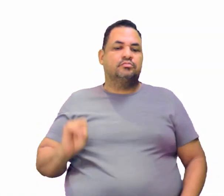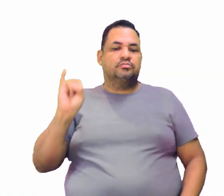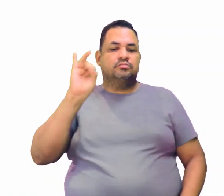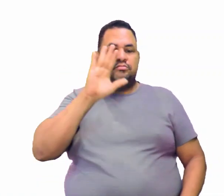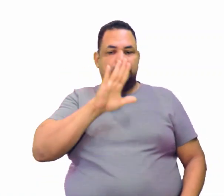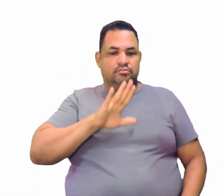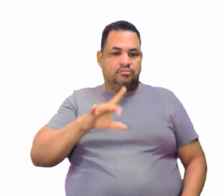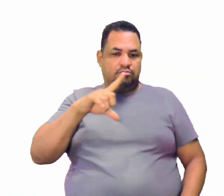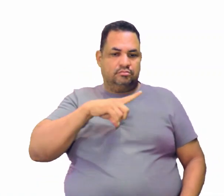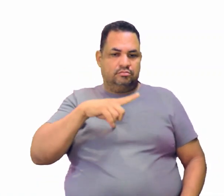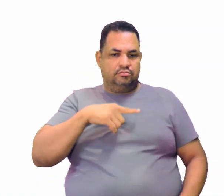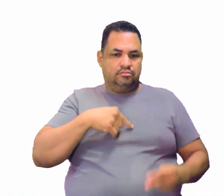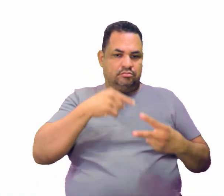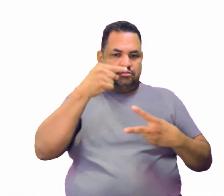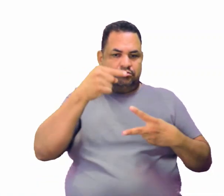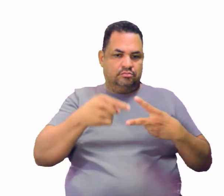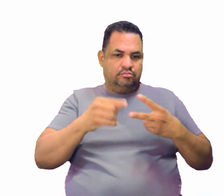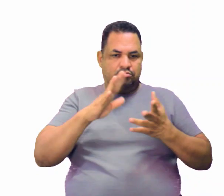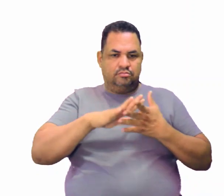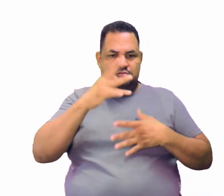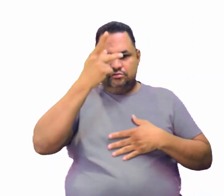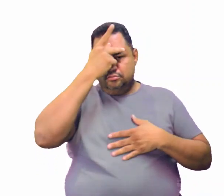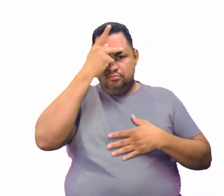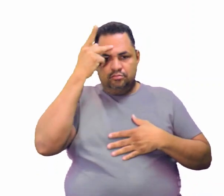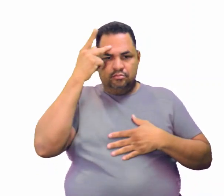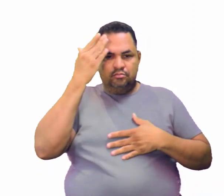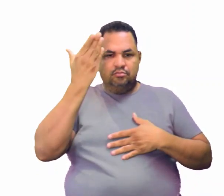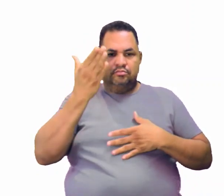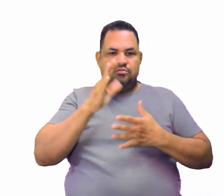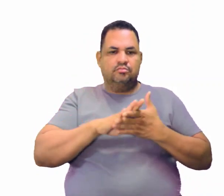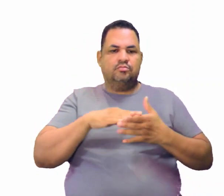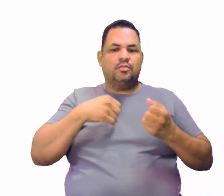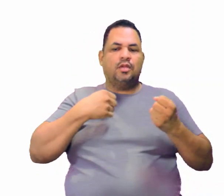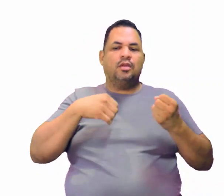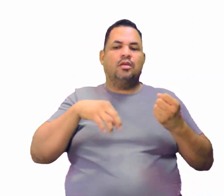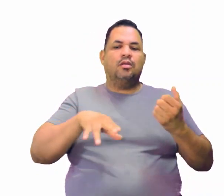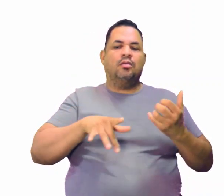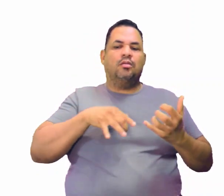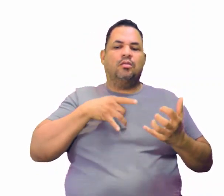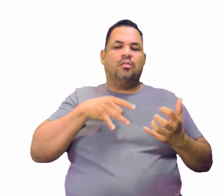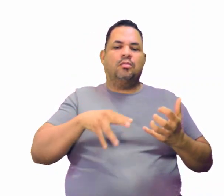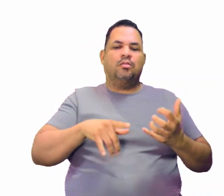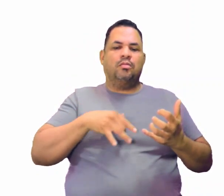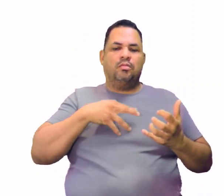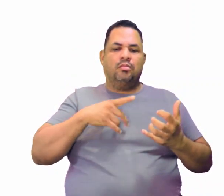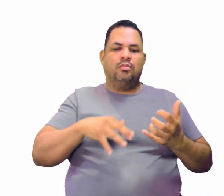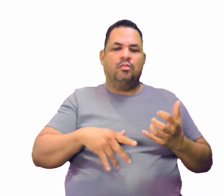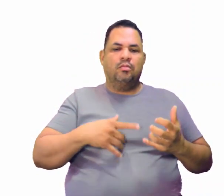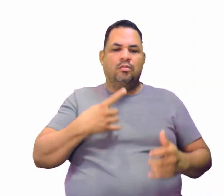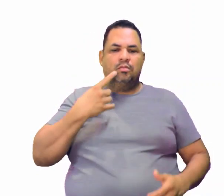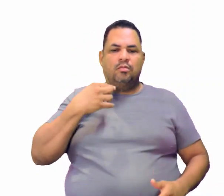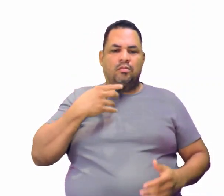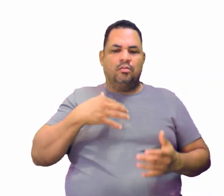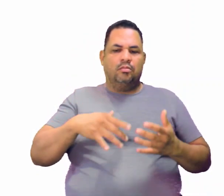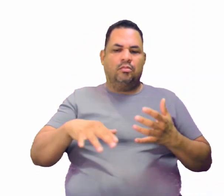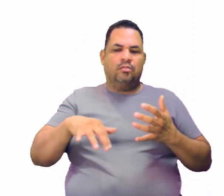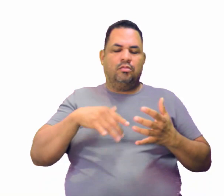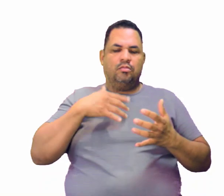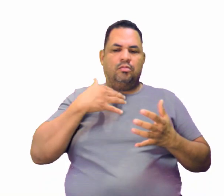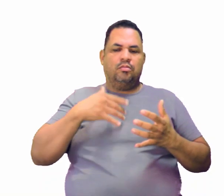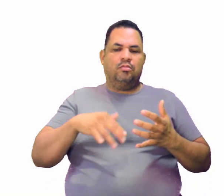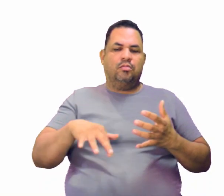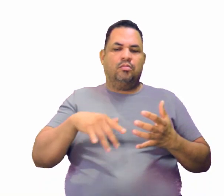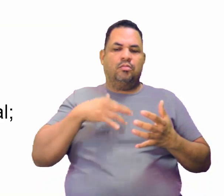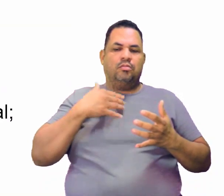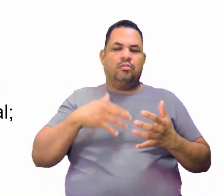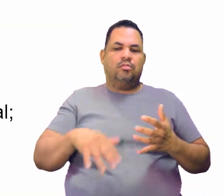você tem duas pessoas, as duas pessoas estão com este instrumento. Belezinha? A lira, instrumento